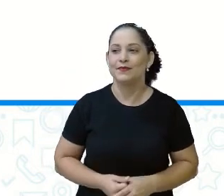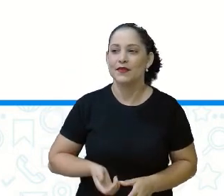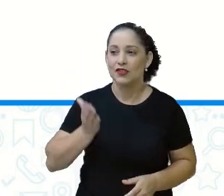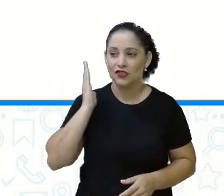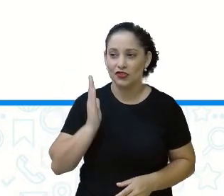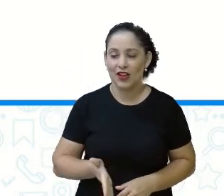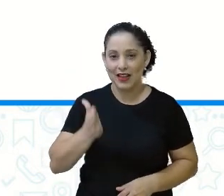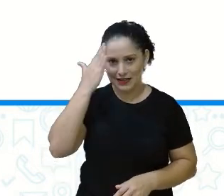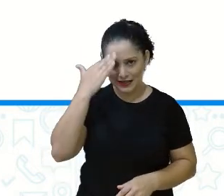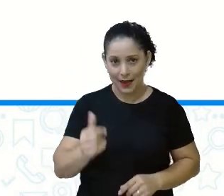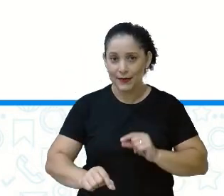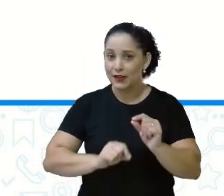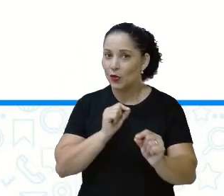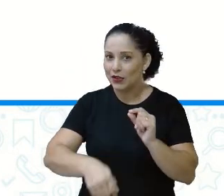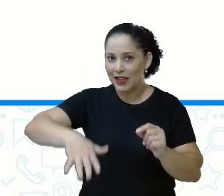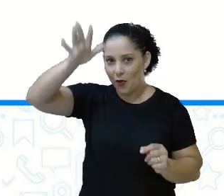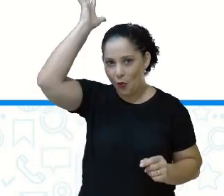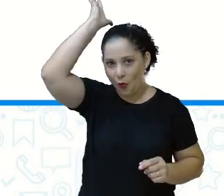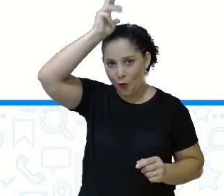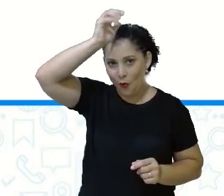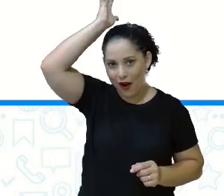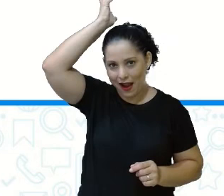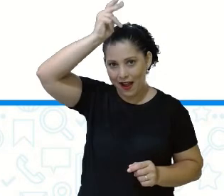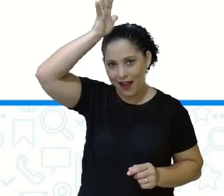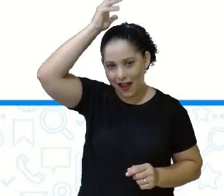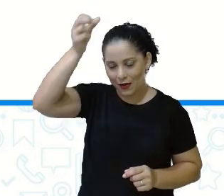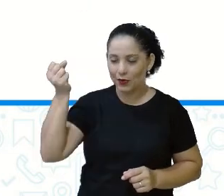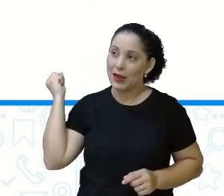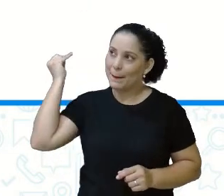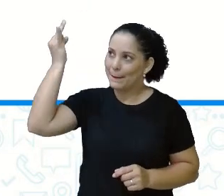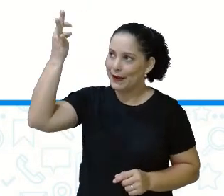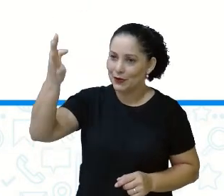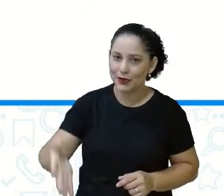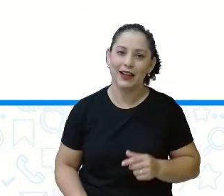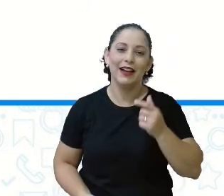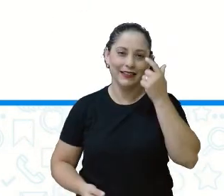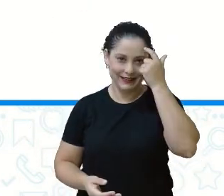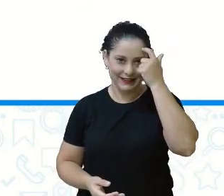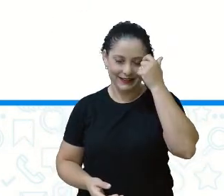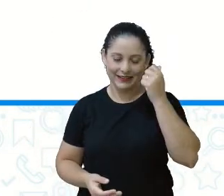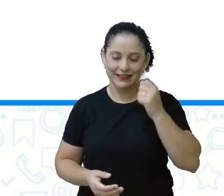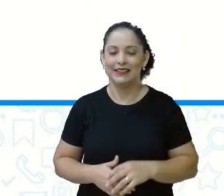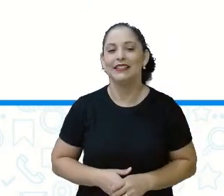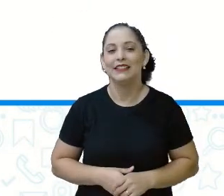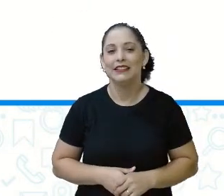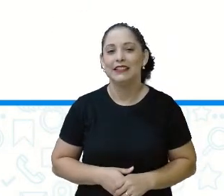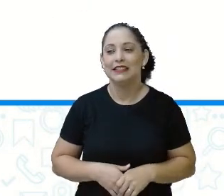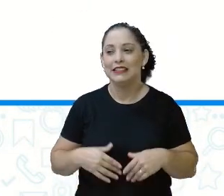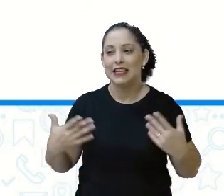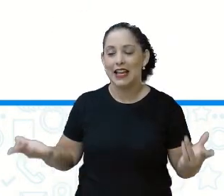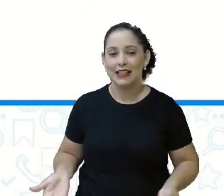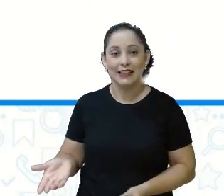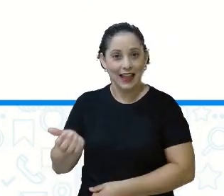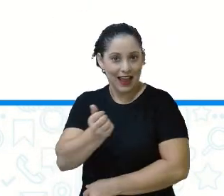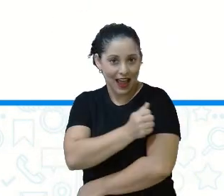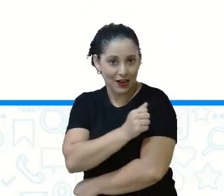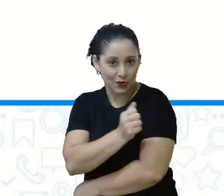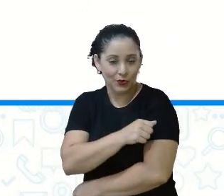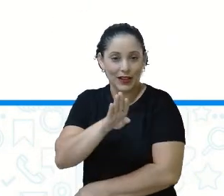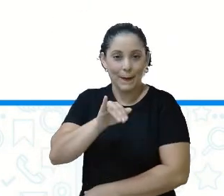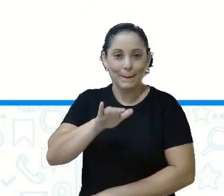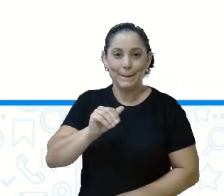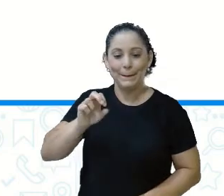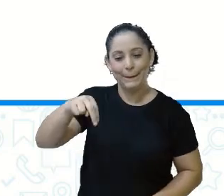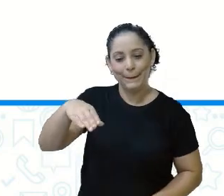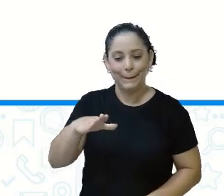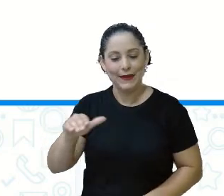que é o Galo da Madrugada. E aí, ó, Bianca, como sempre, muito ligada, né,